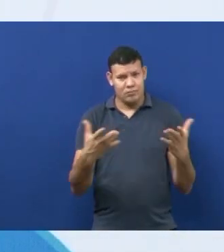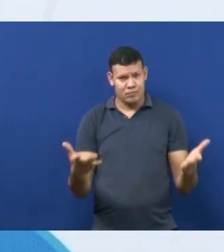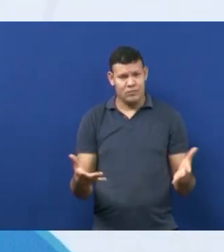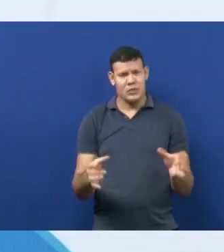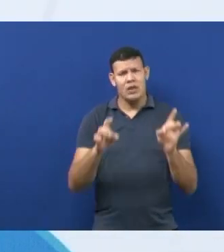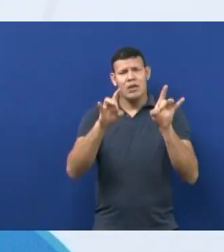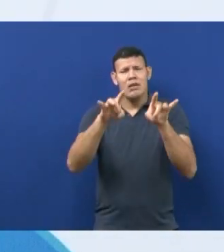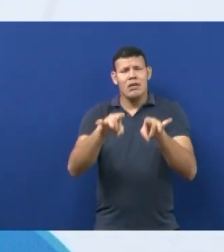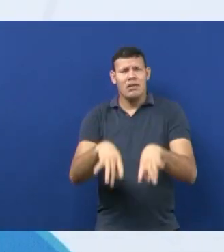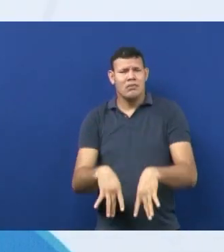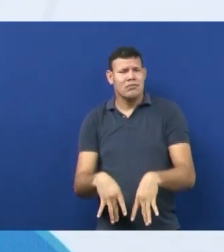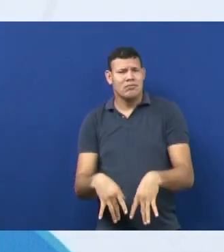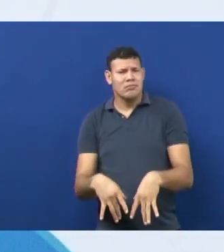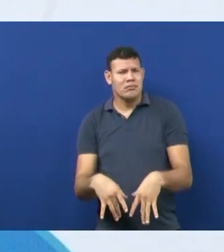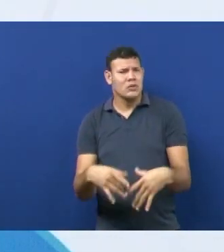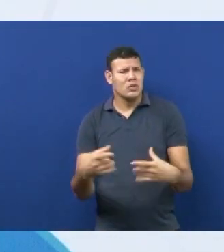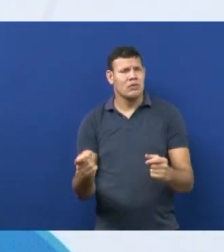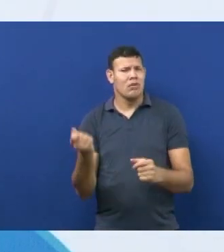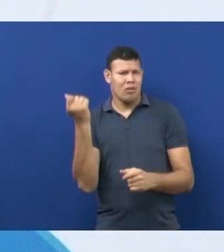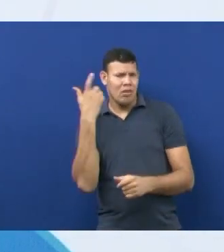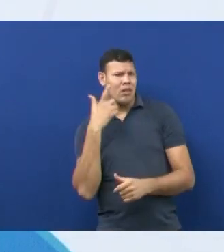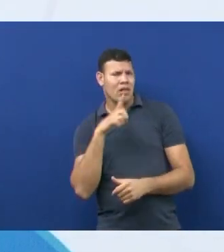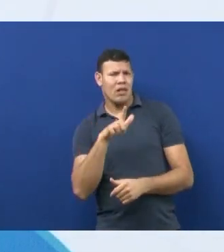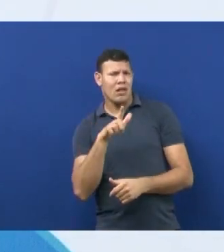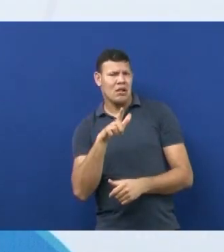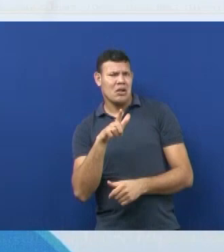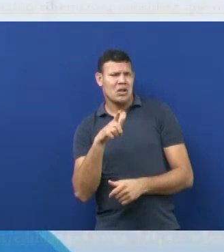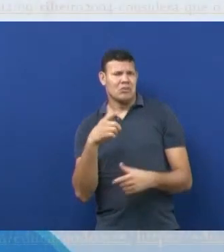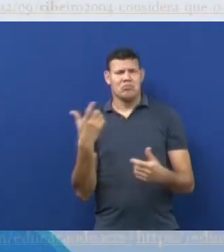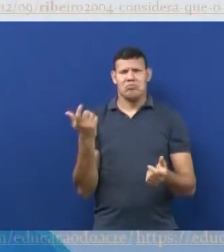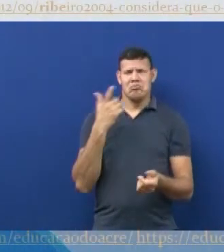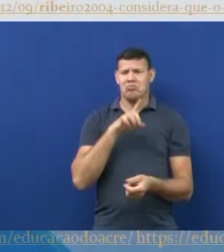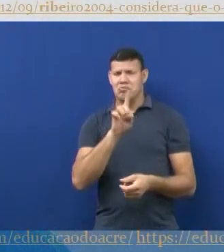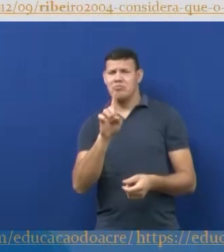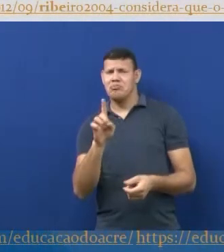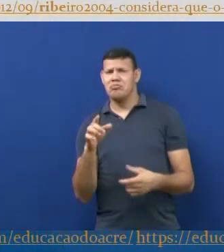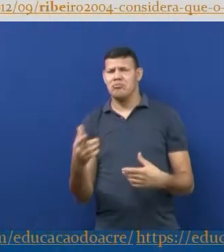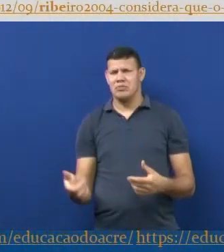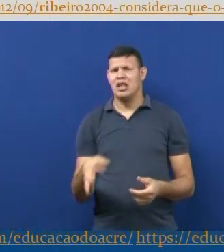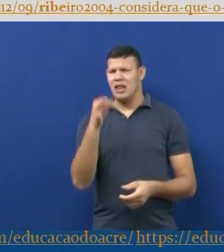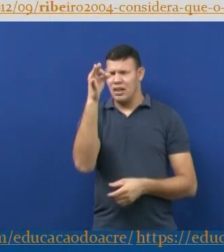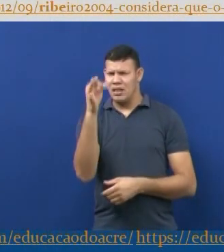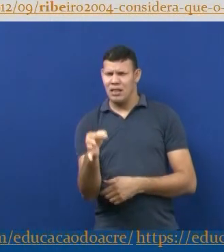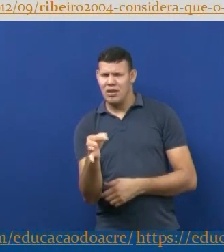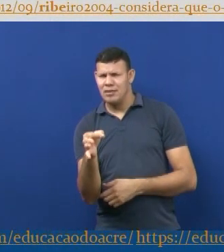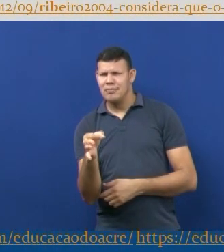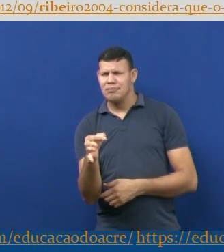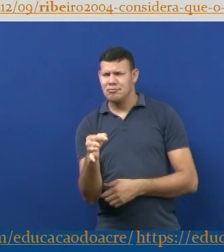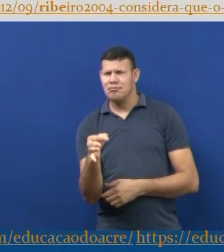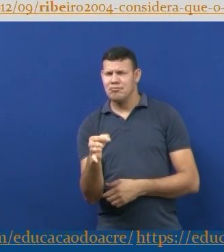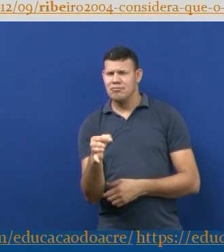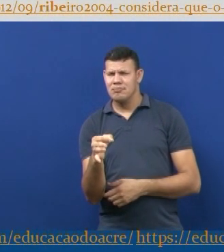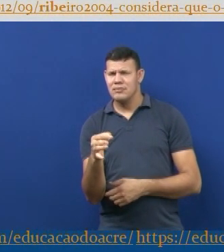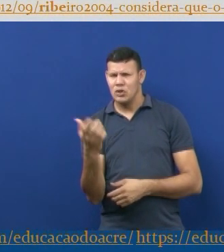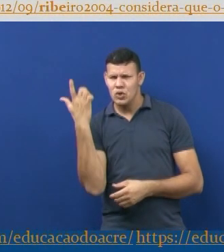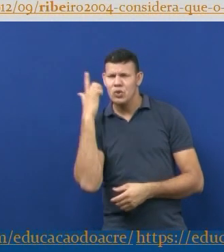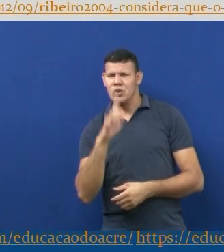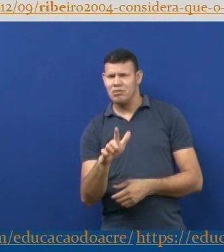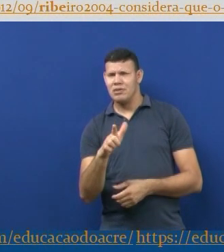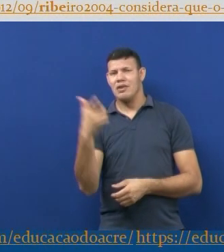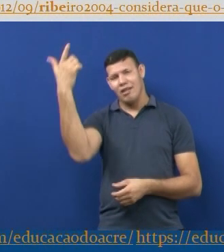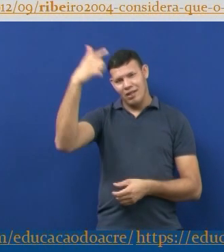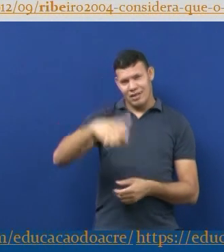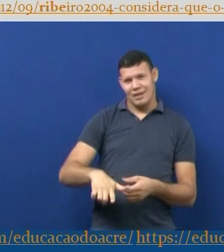por último, a avaliação. Esta avaliação é para saber, deu certo o jogo? Funcionou? Vamos fazer